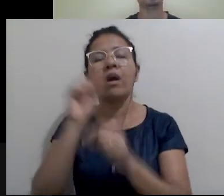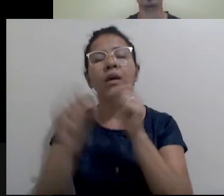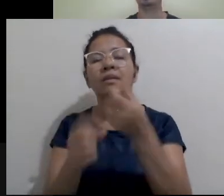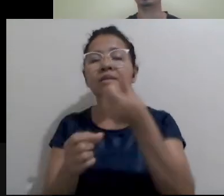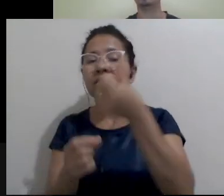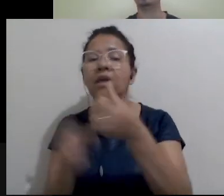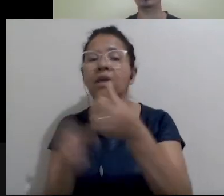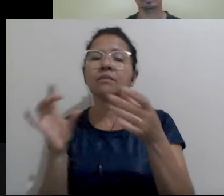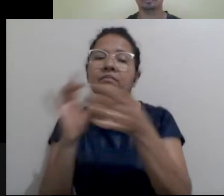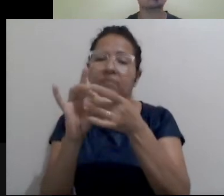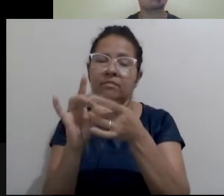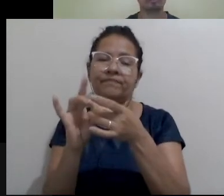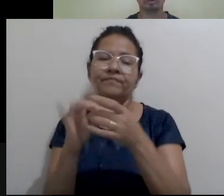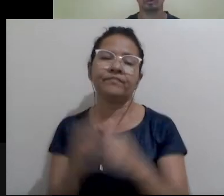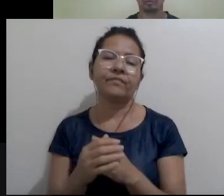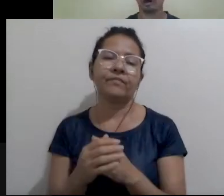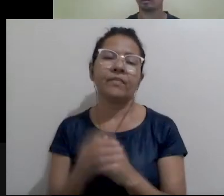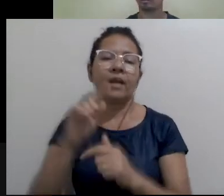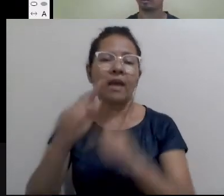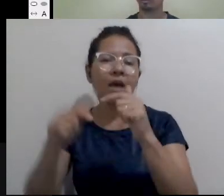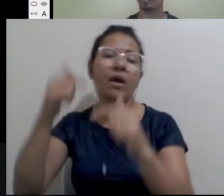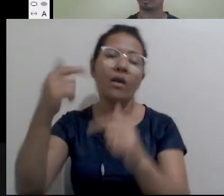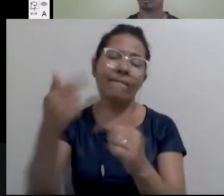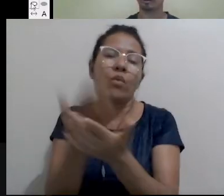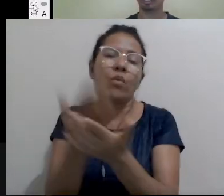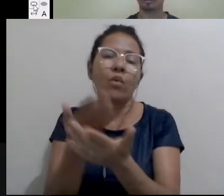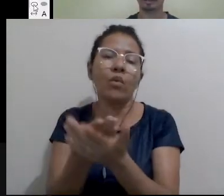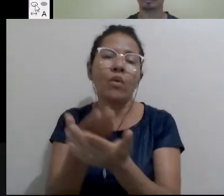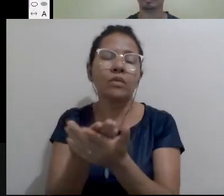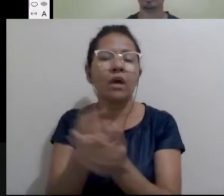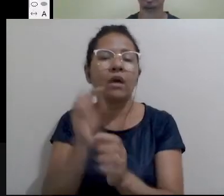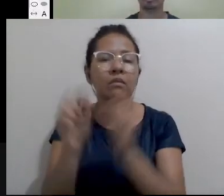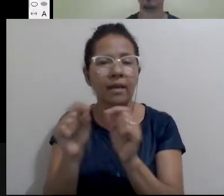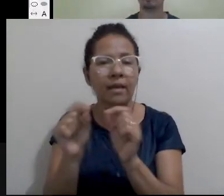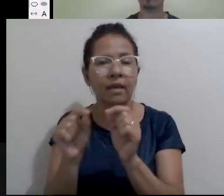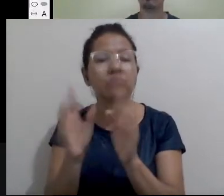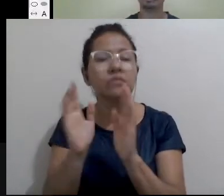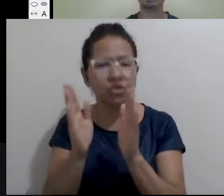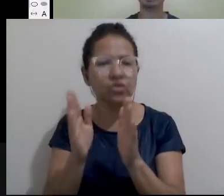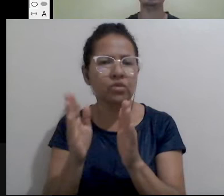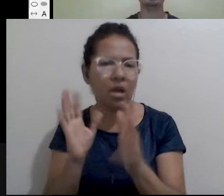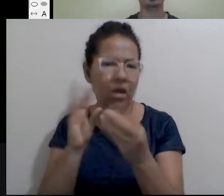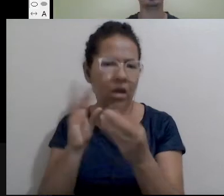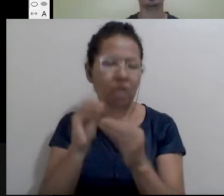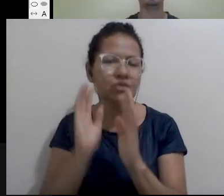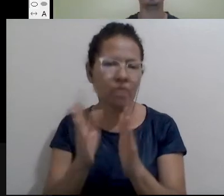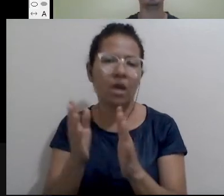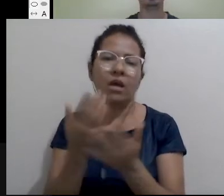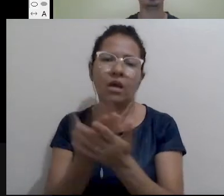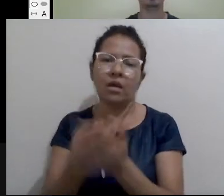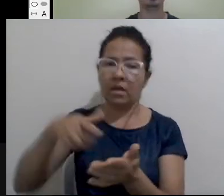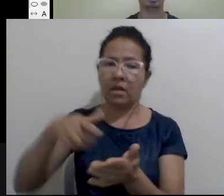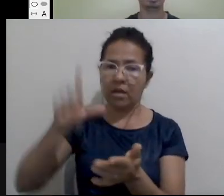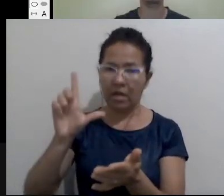Na sequência, nós vamos estudar esse outro composto do cobalto, que nós citamos anteriormente também, só que algumas características diferentes, né? O que a